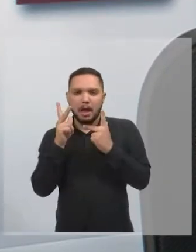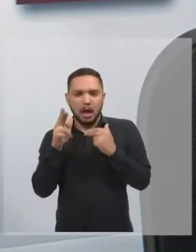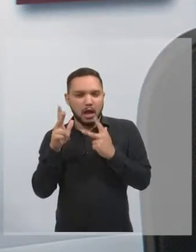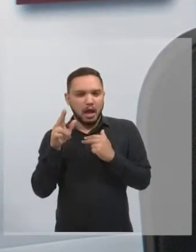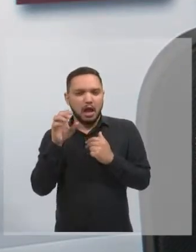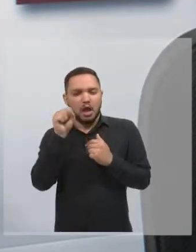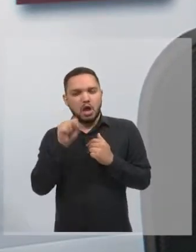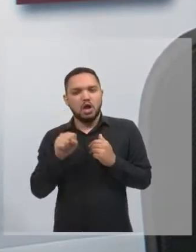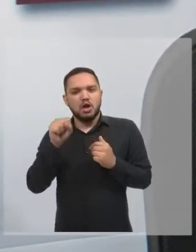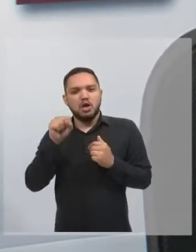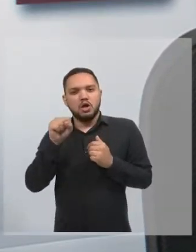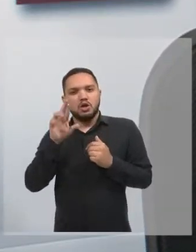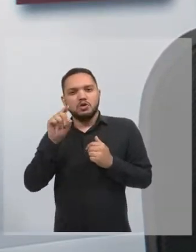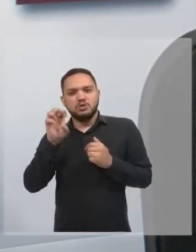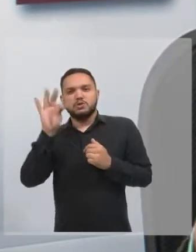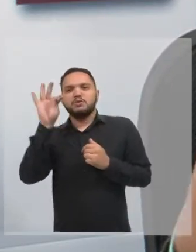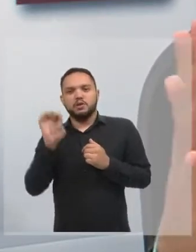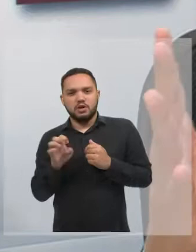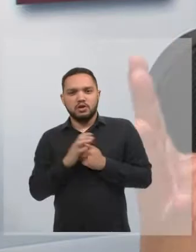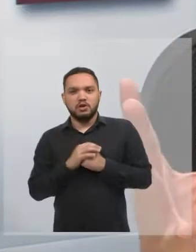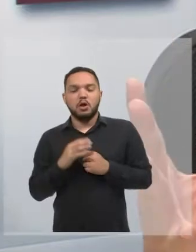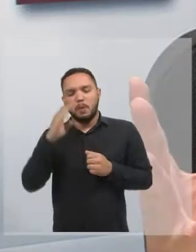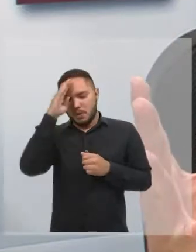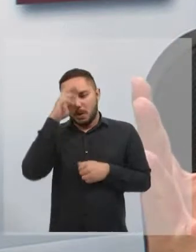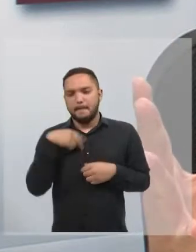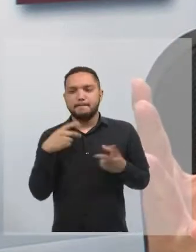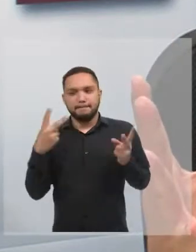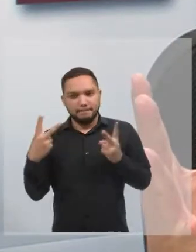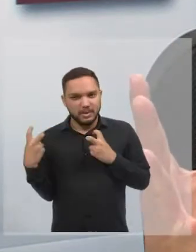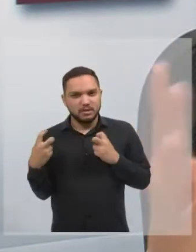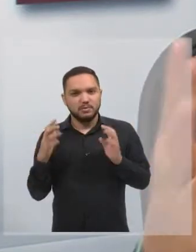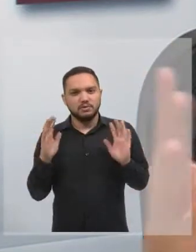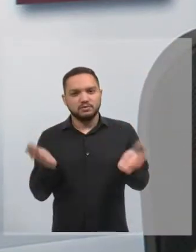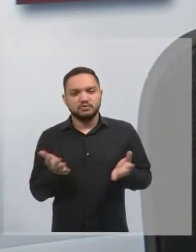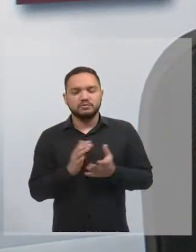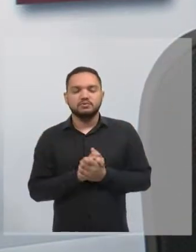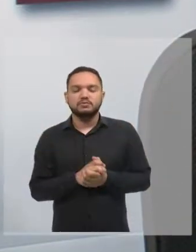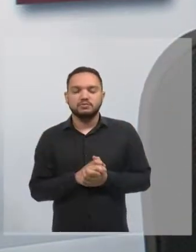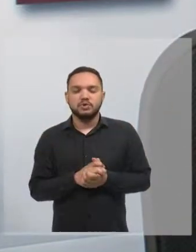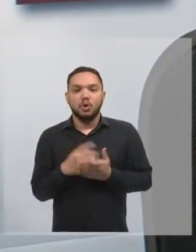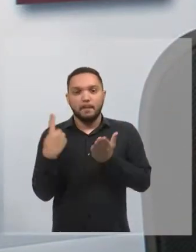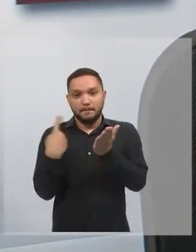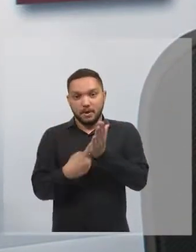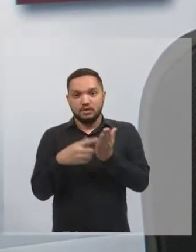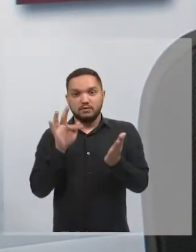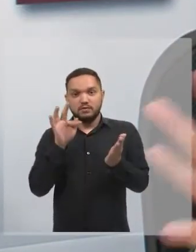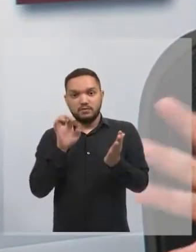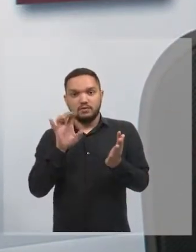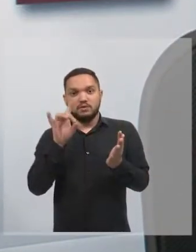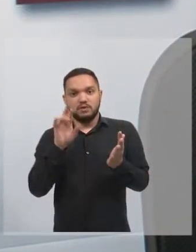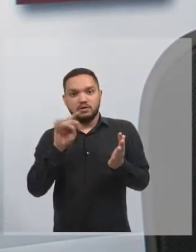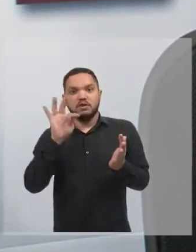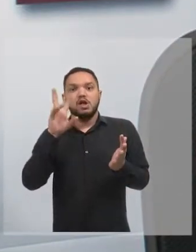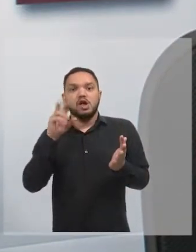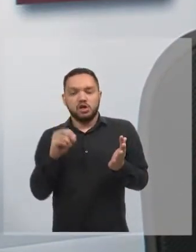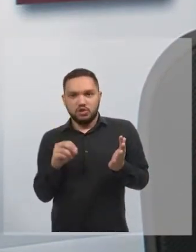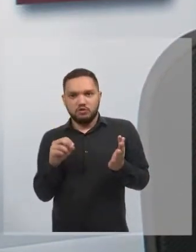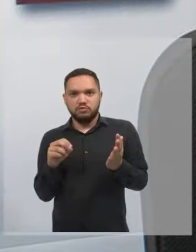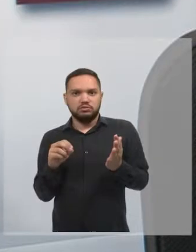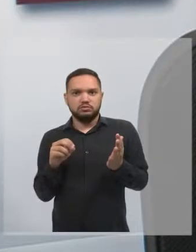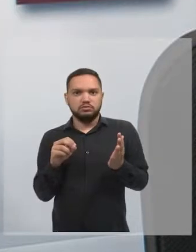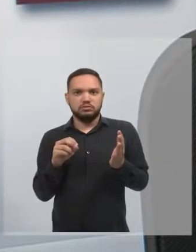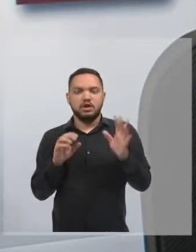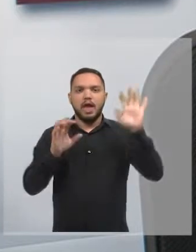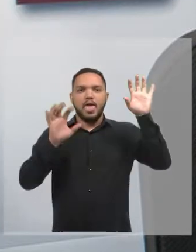Uhum. E o Bolsonaro sentiu isso, nota isso. O Pacto Federativo não é igual para todas as